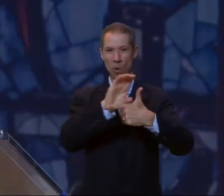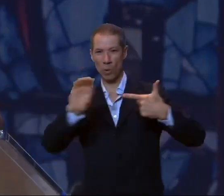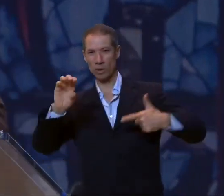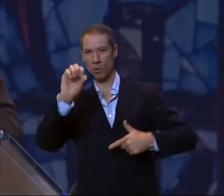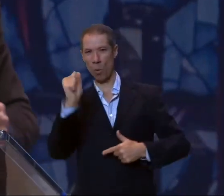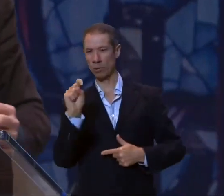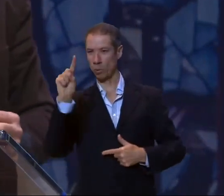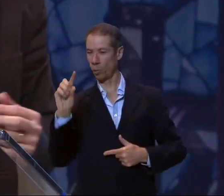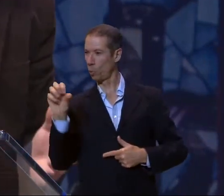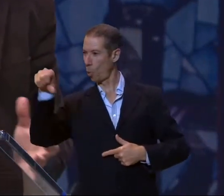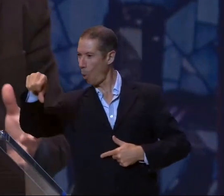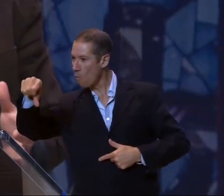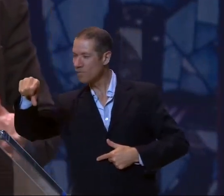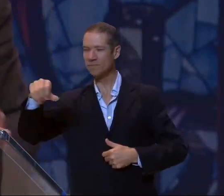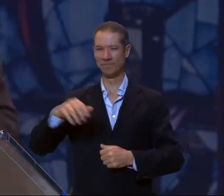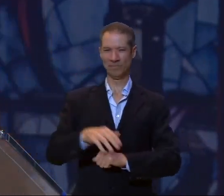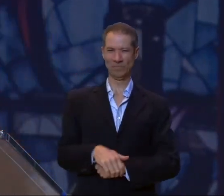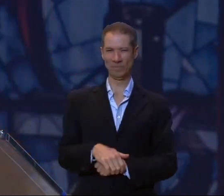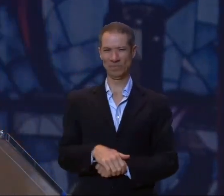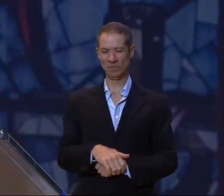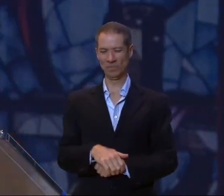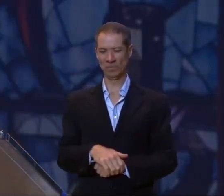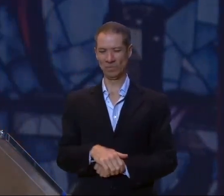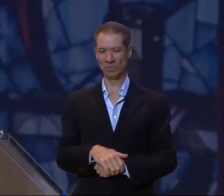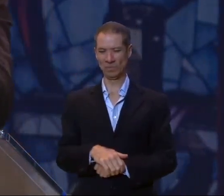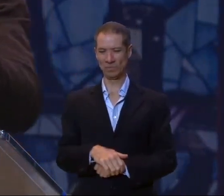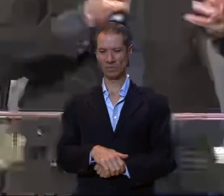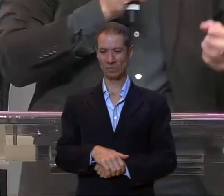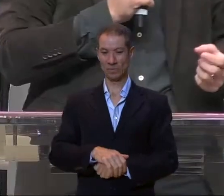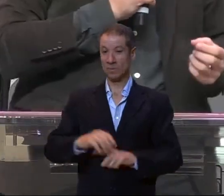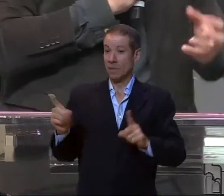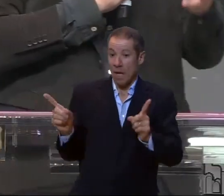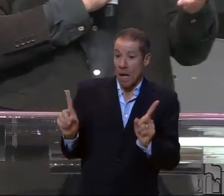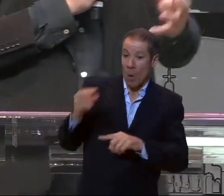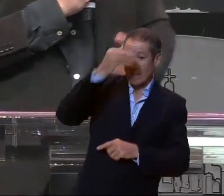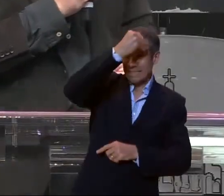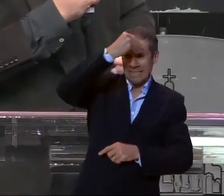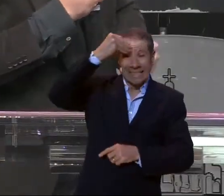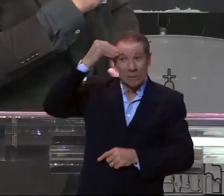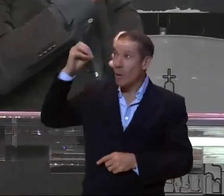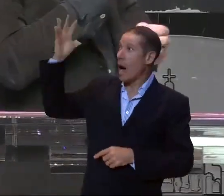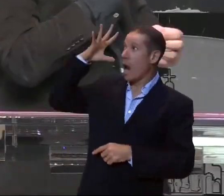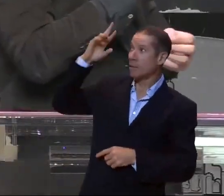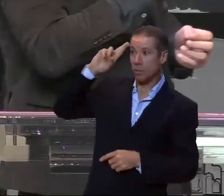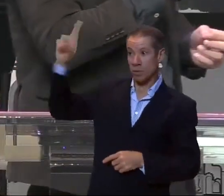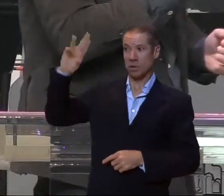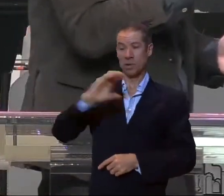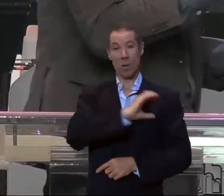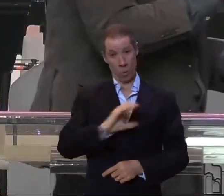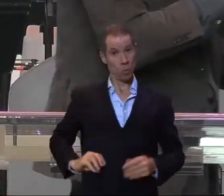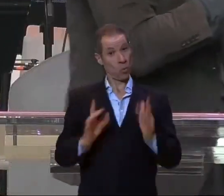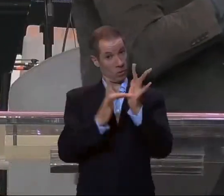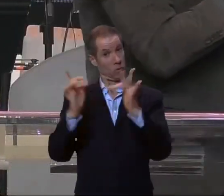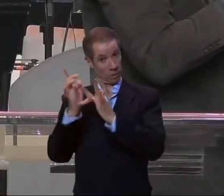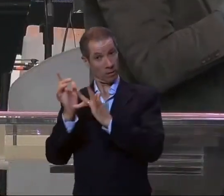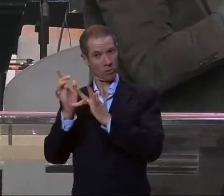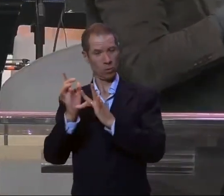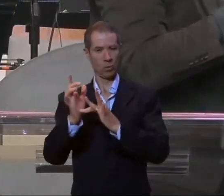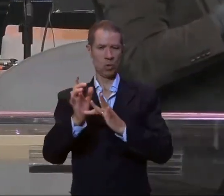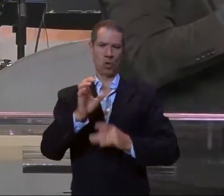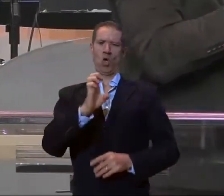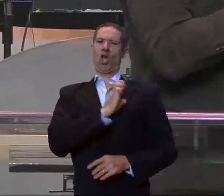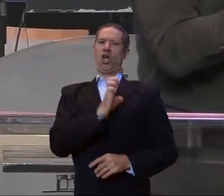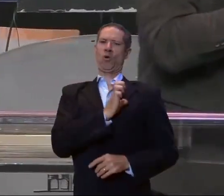8, 9, que diz: não esqueçam da graça de nosso Senhor Jesus Cristo, que sendo rico